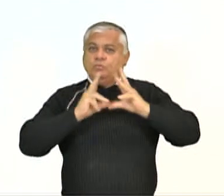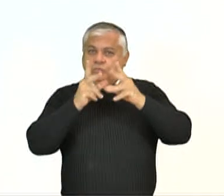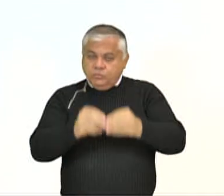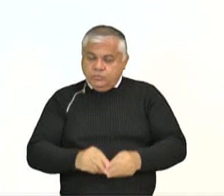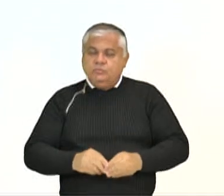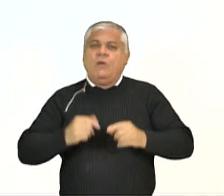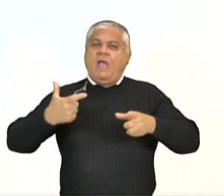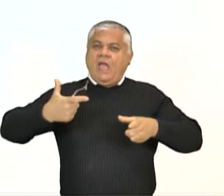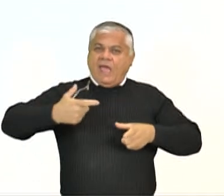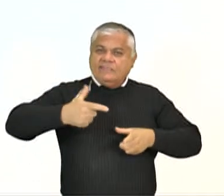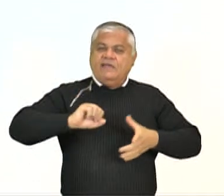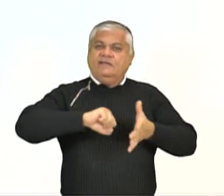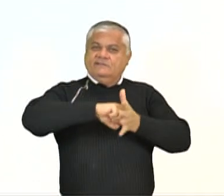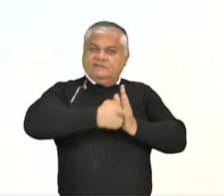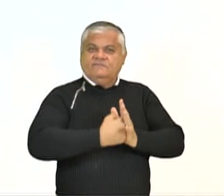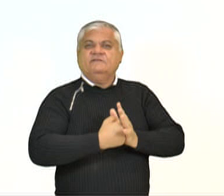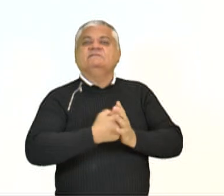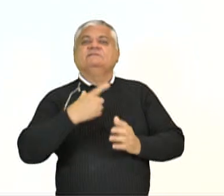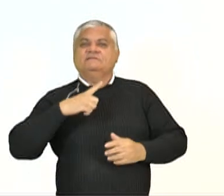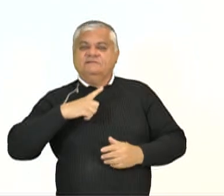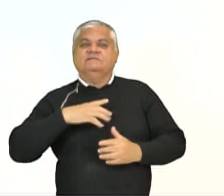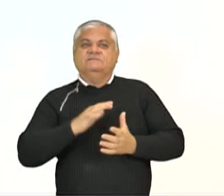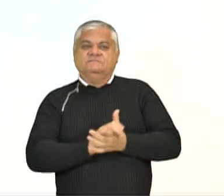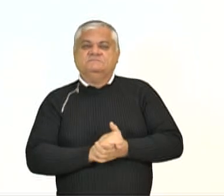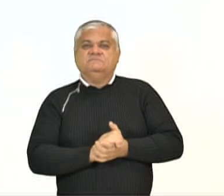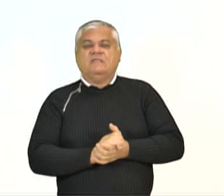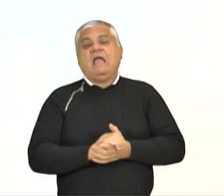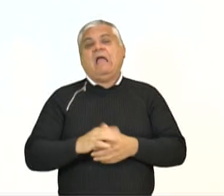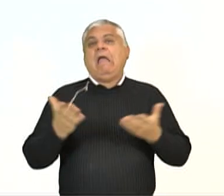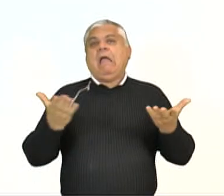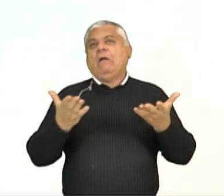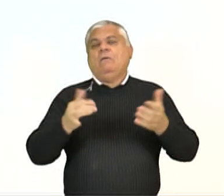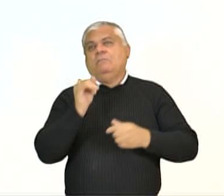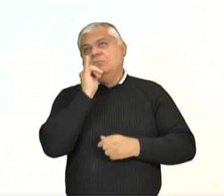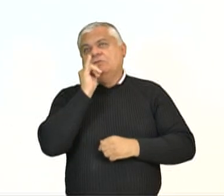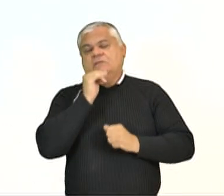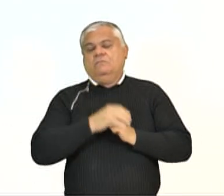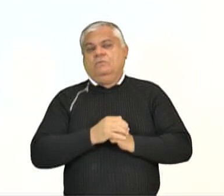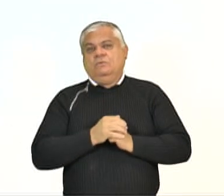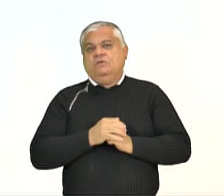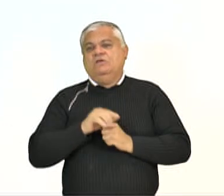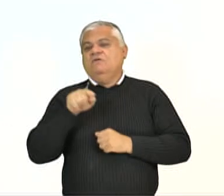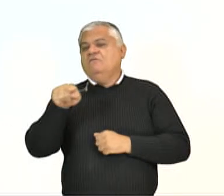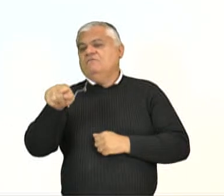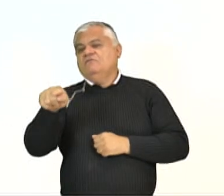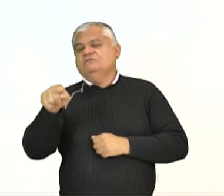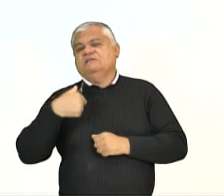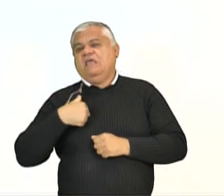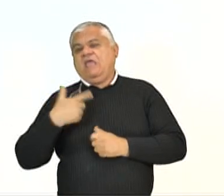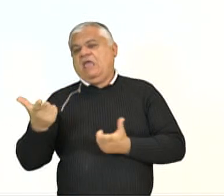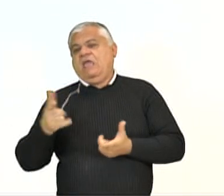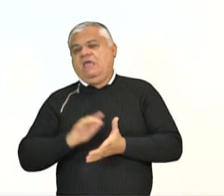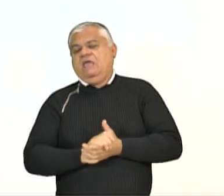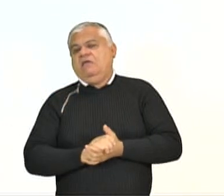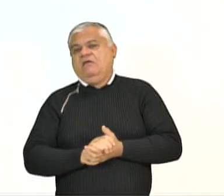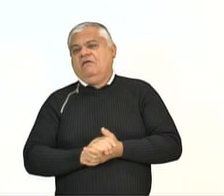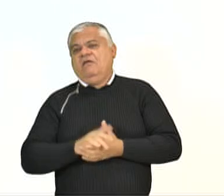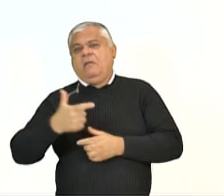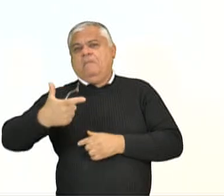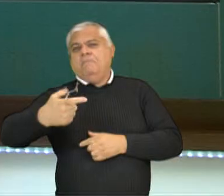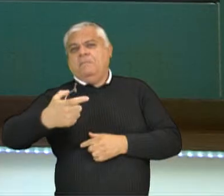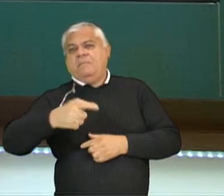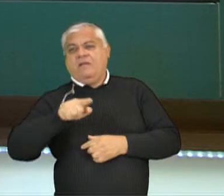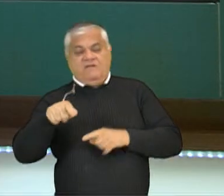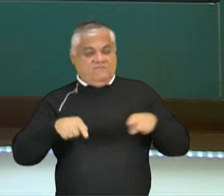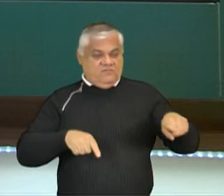ataque e também na defesa. Olha que legal, não tem... Ah, agora o jogador X, ele vai jogar no